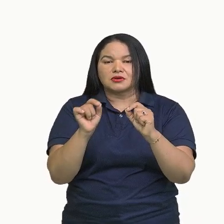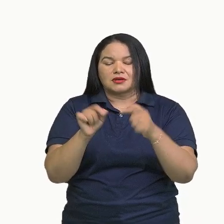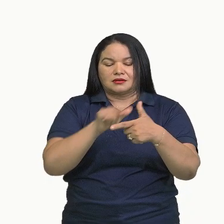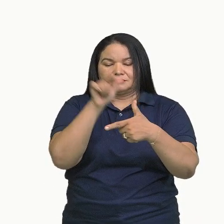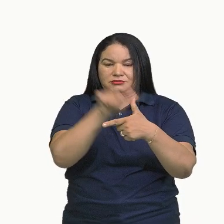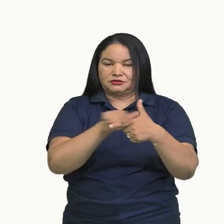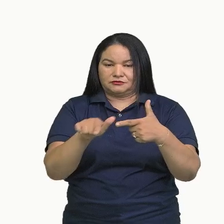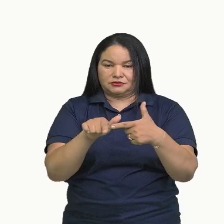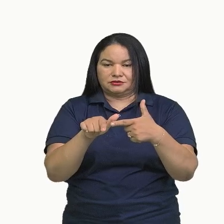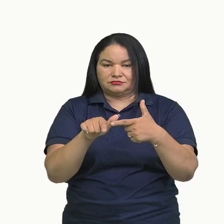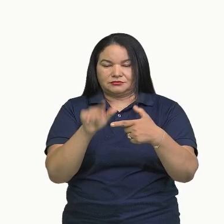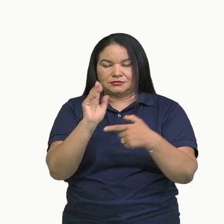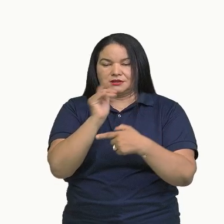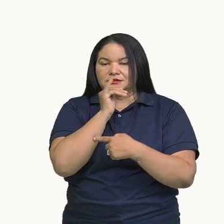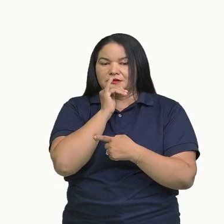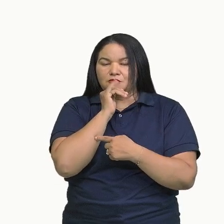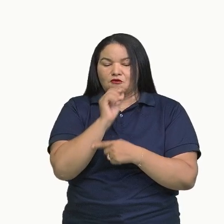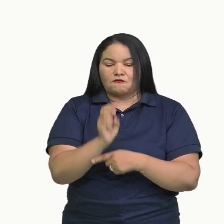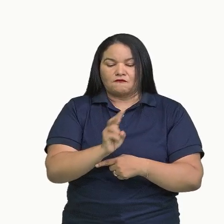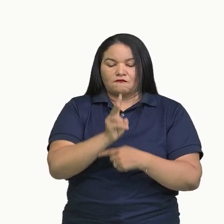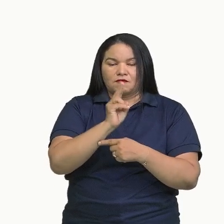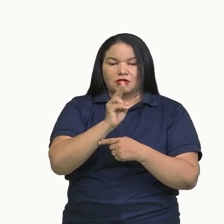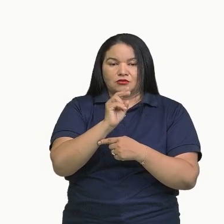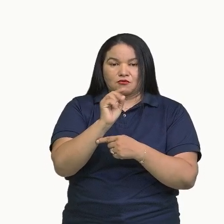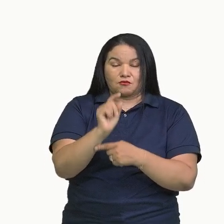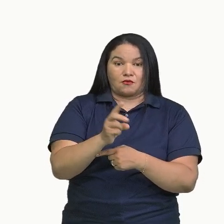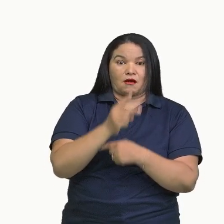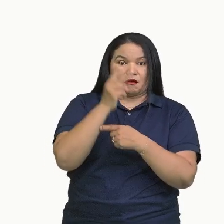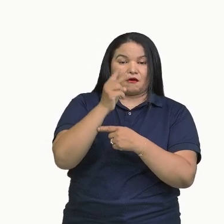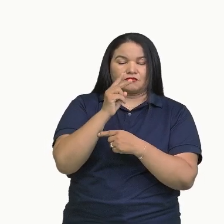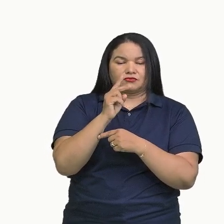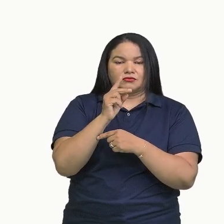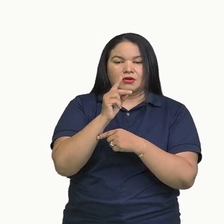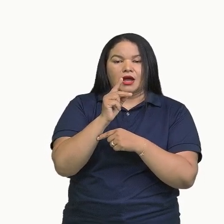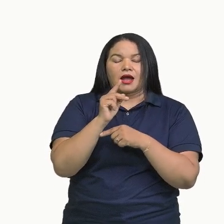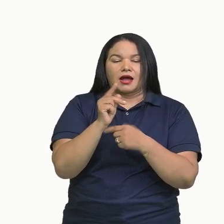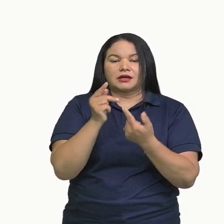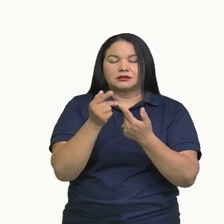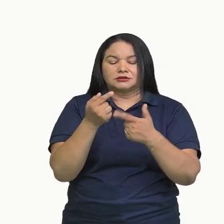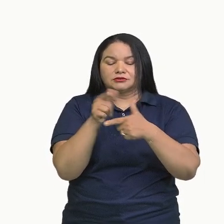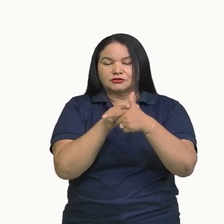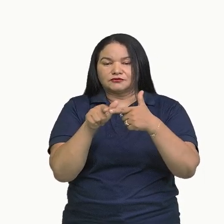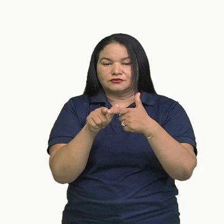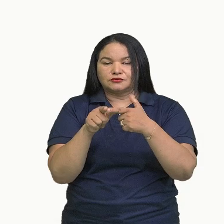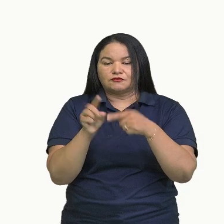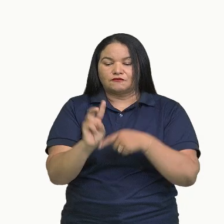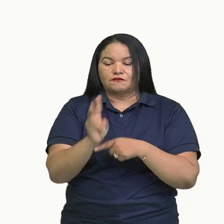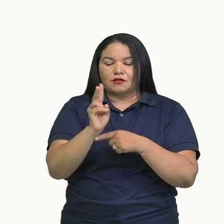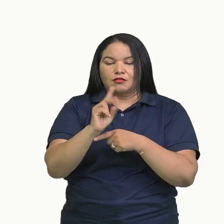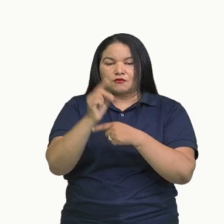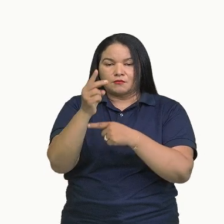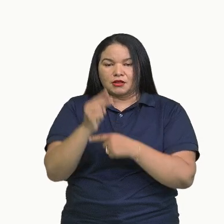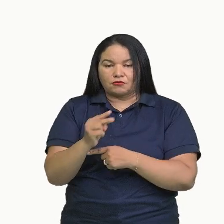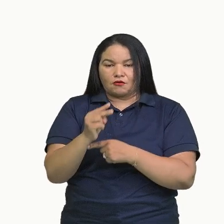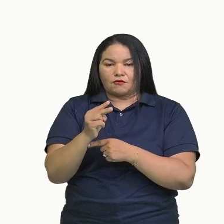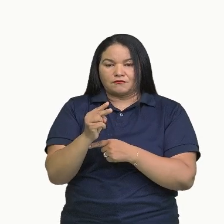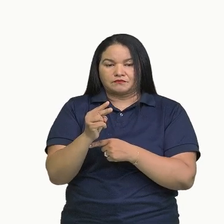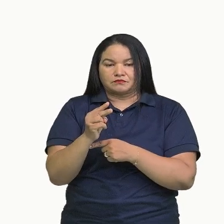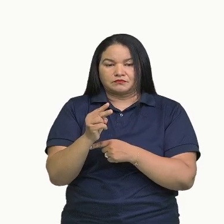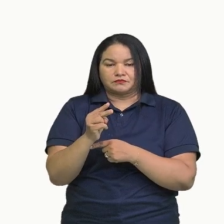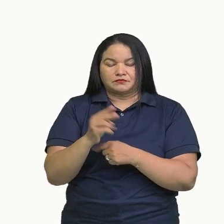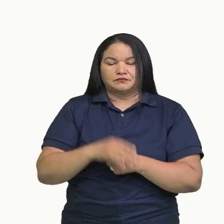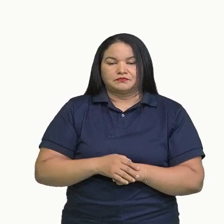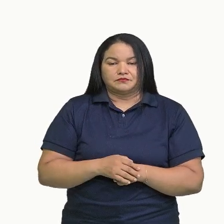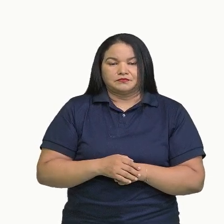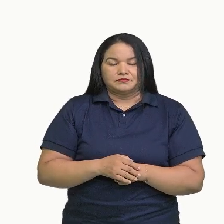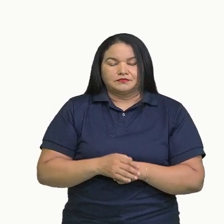ali de um valor alto em um valor menor. Mas só que para transformar este número ali num valor alto, num valor menor,